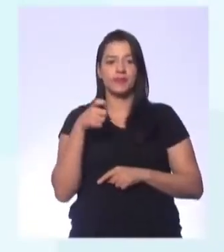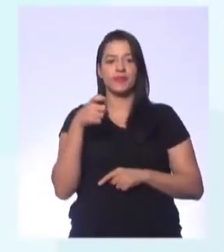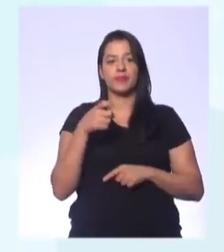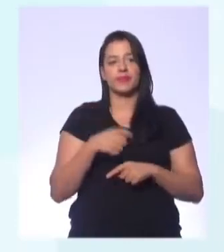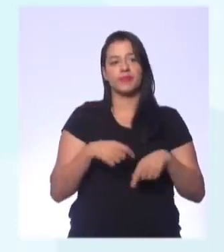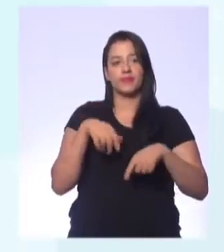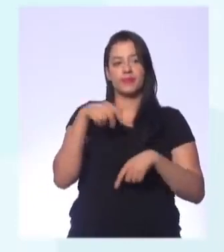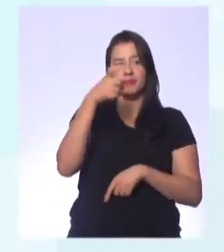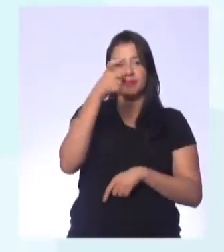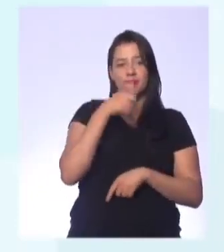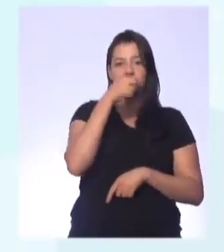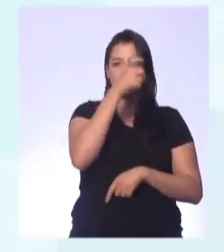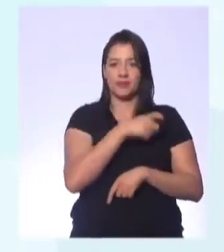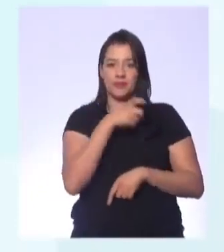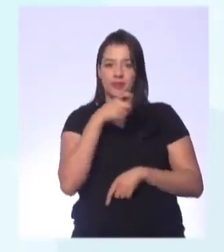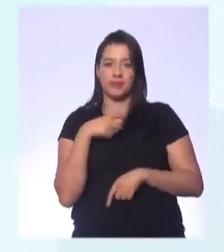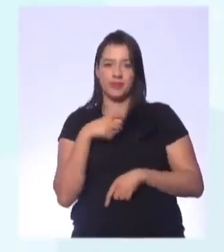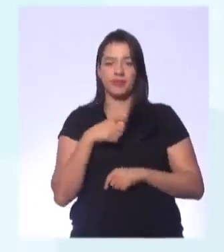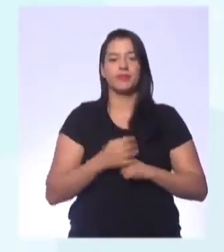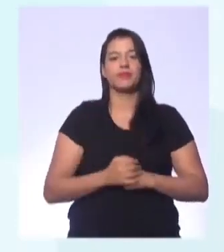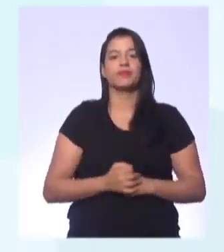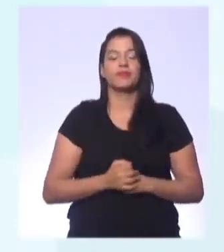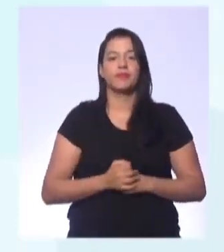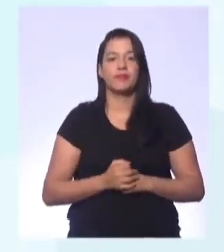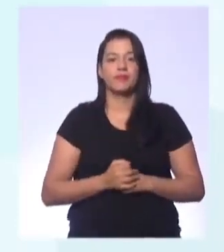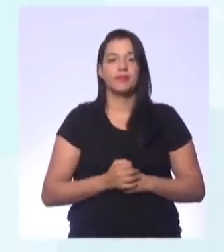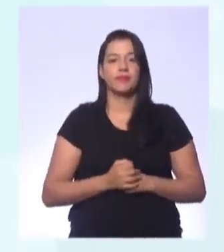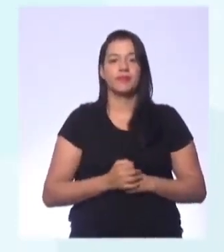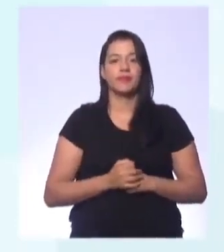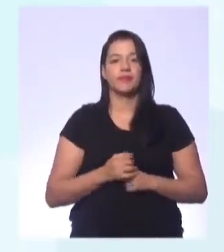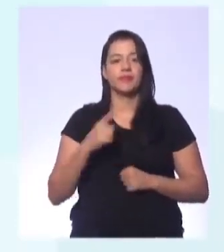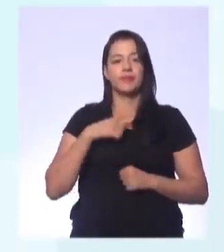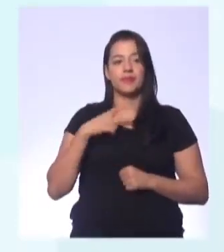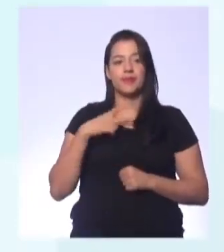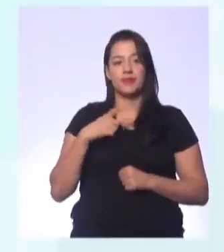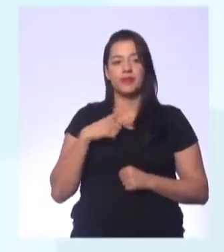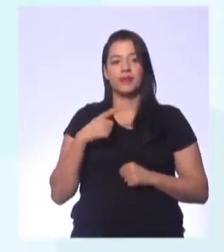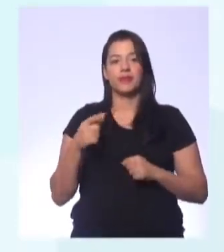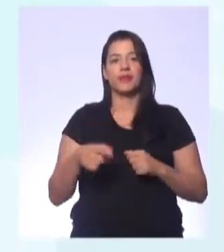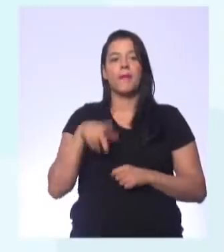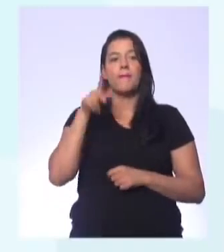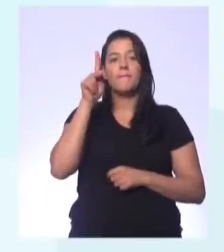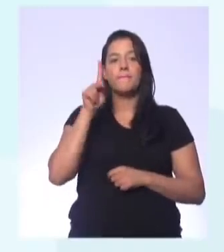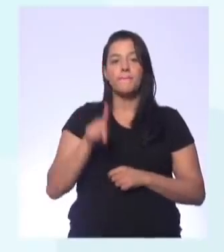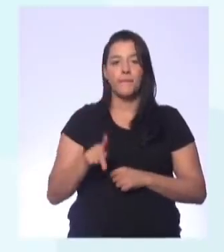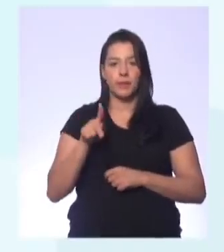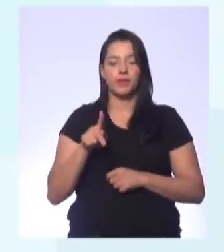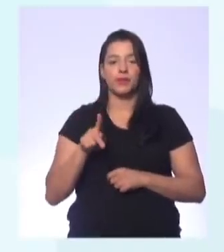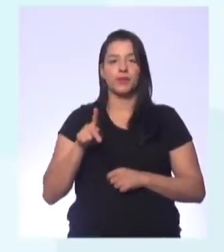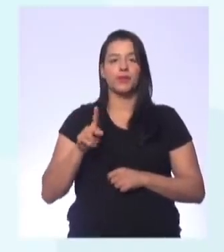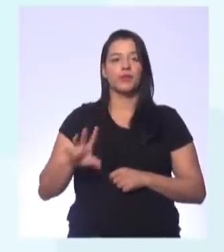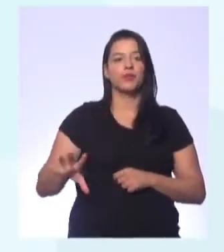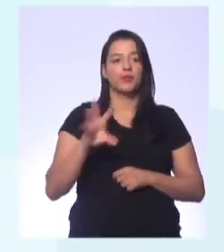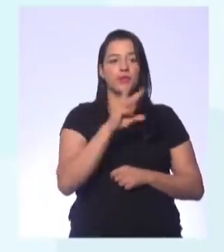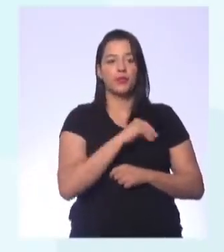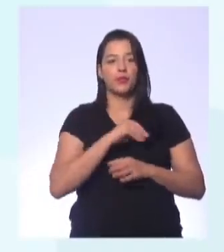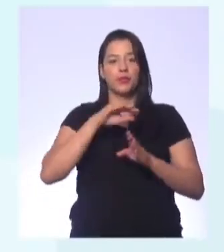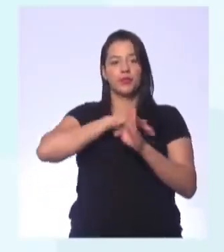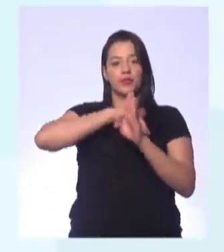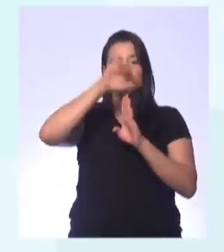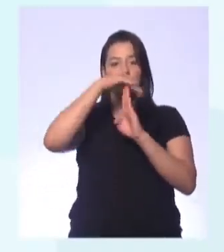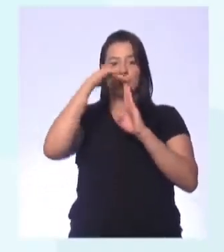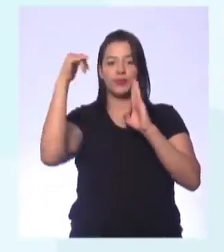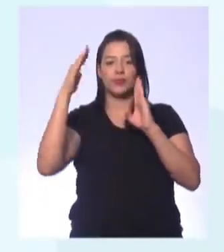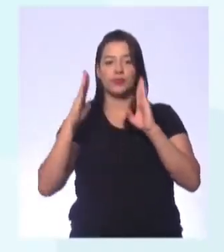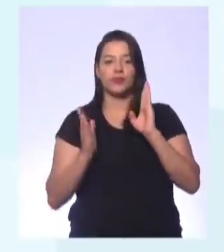tem que usar a ideia aqui do X tão perímetro de um quadrado é a soma de todos os lados né os